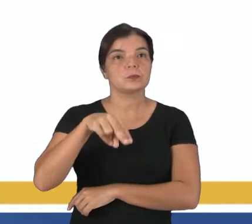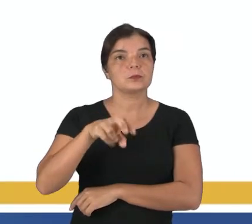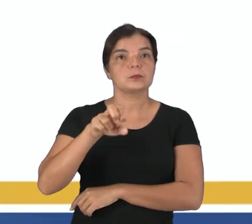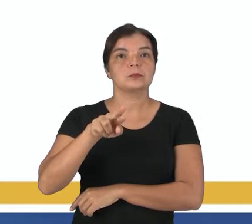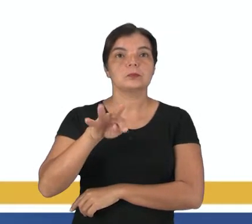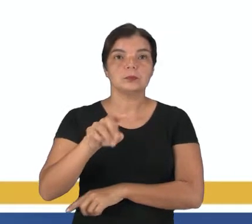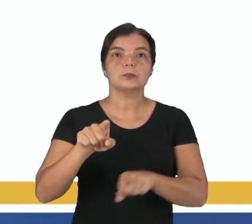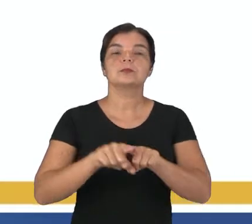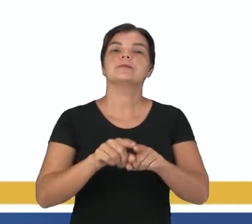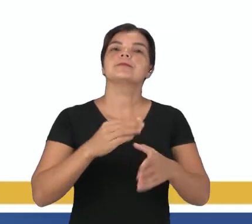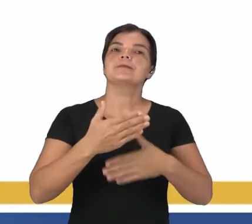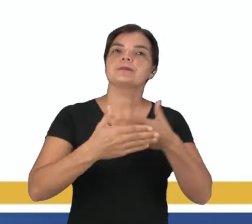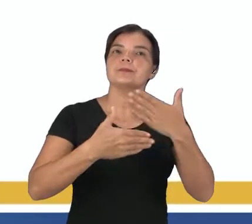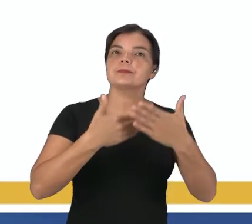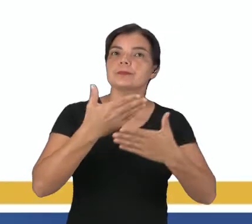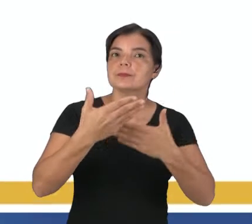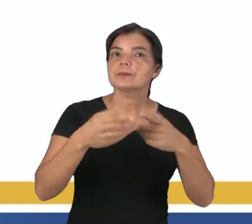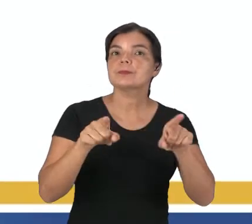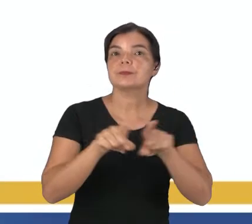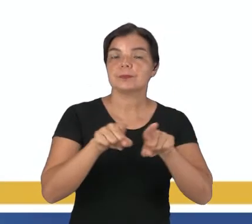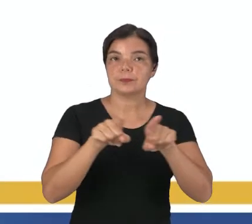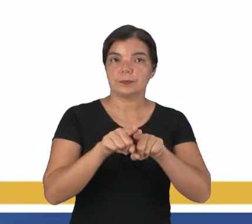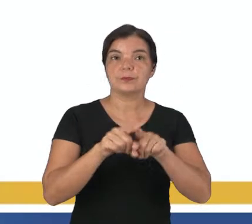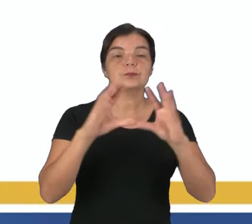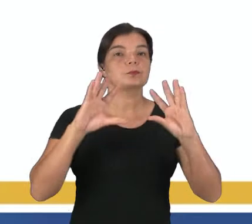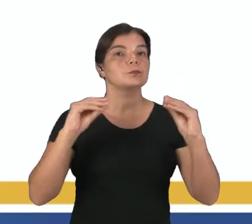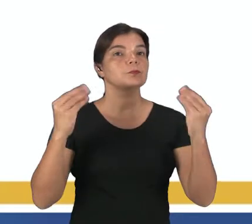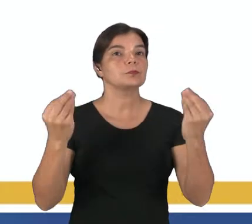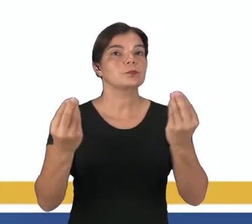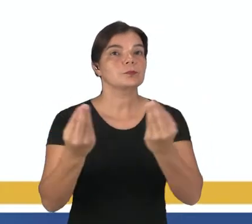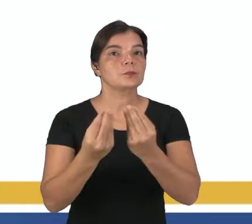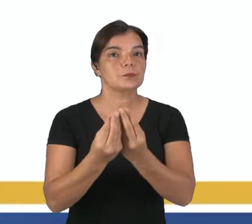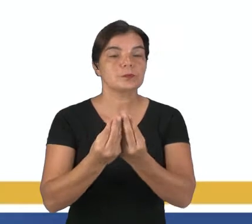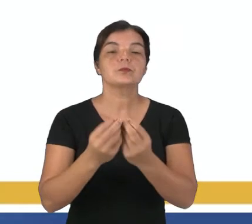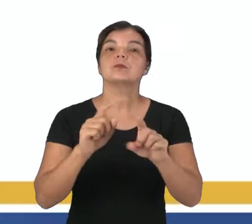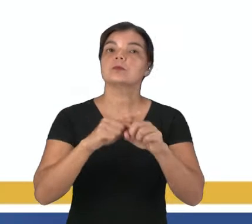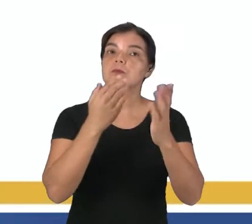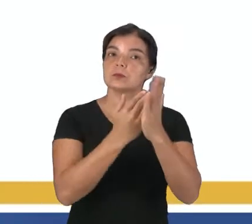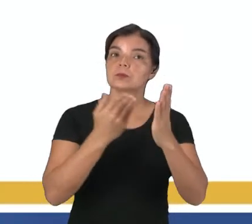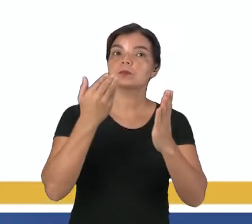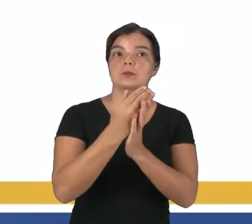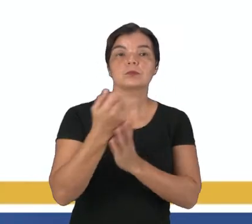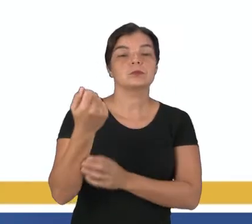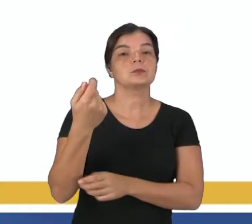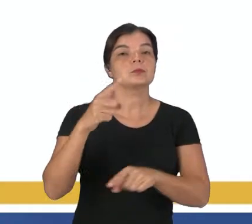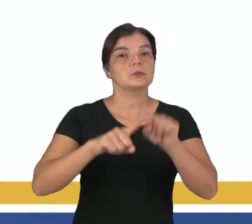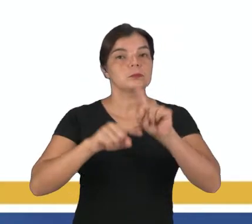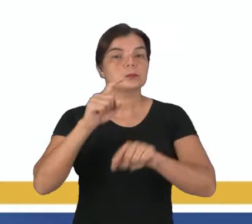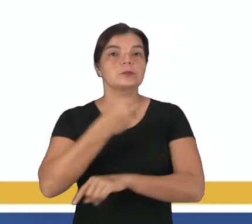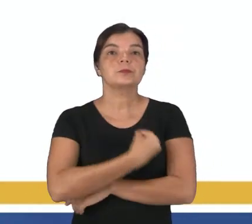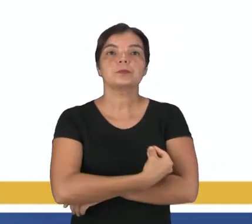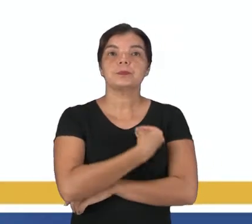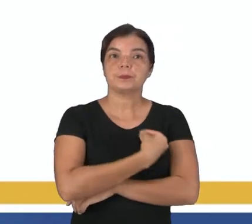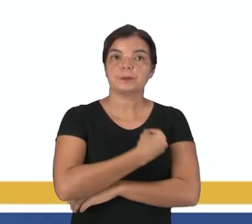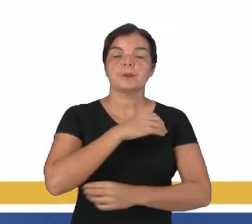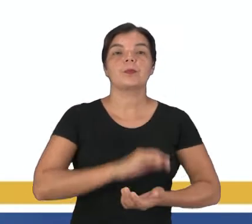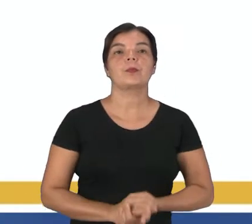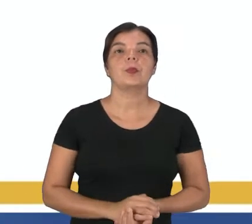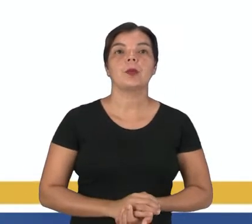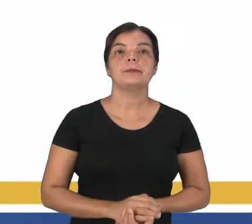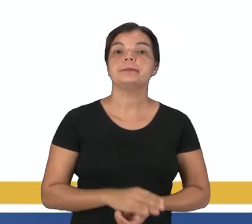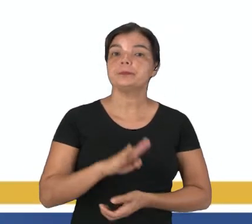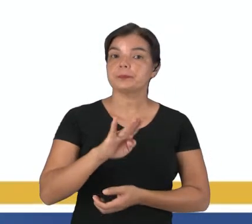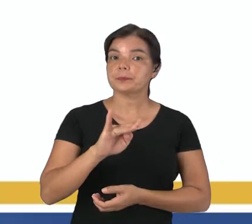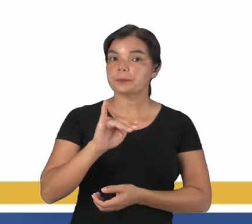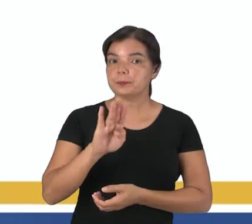viva ou inerte e as substâncias orgânicas elas são mais abundantes na matéria viva bom